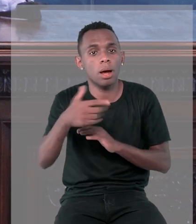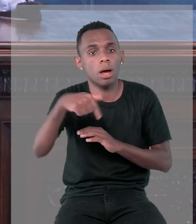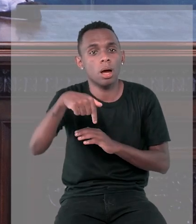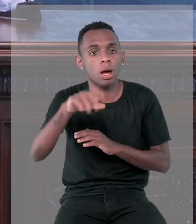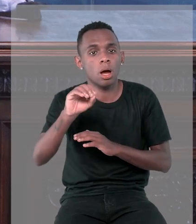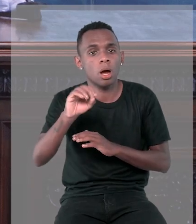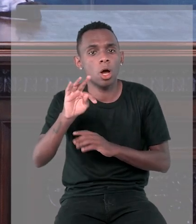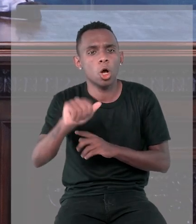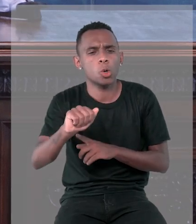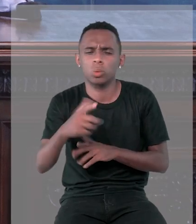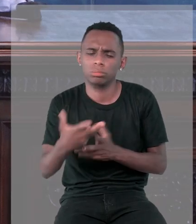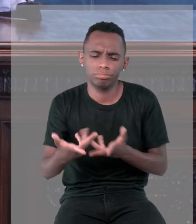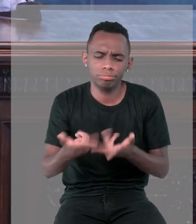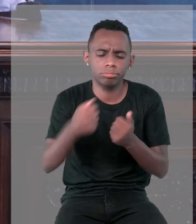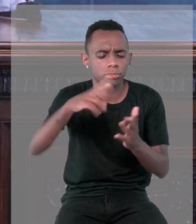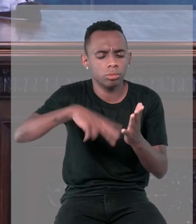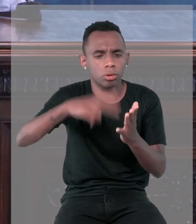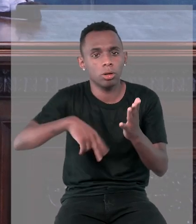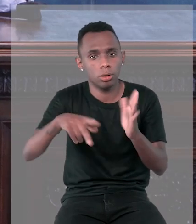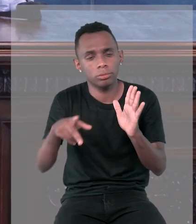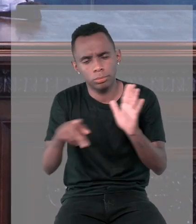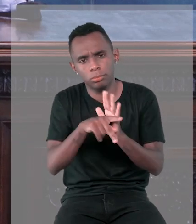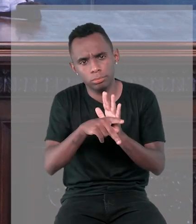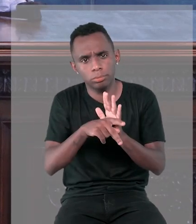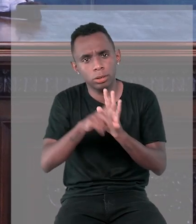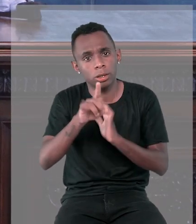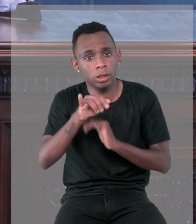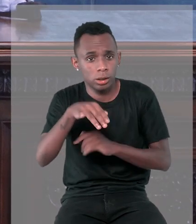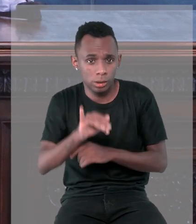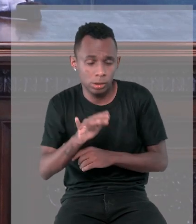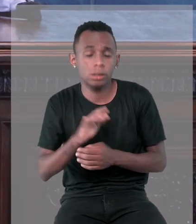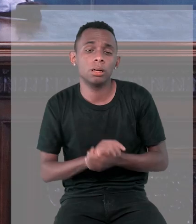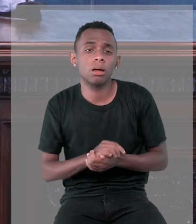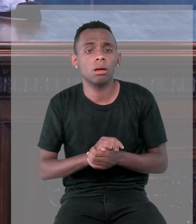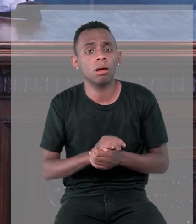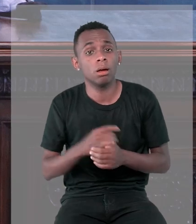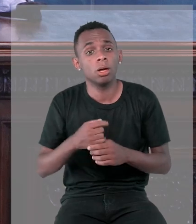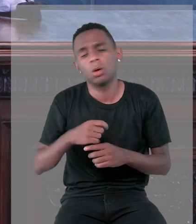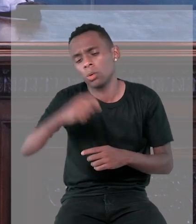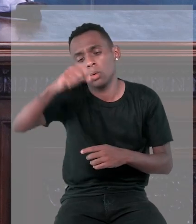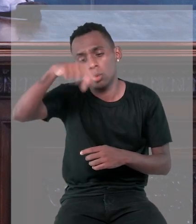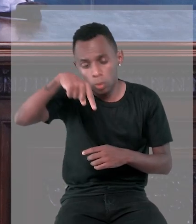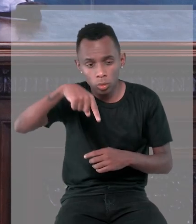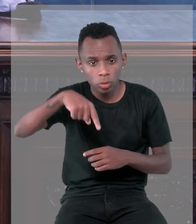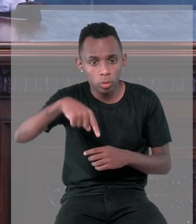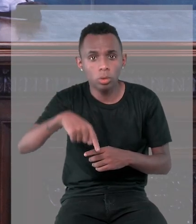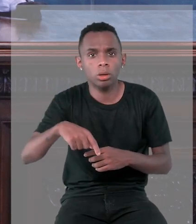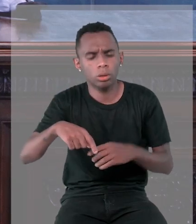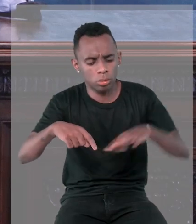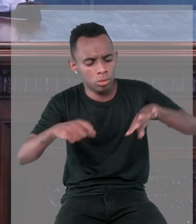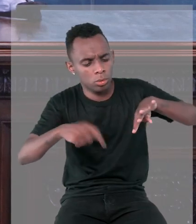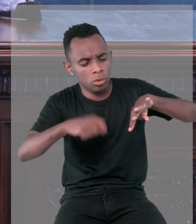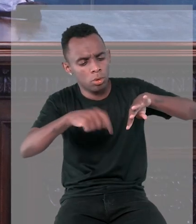um dos maiores contos que eu já li na vida, é um conto do Dini Buzzati, chamado A Gota, a história de uma gota d'água que vai subindo as